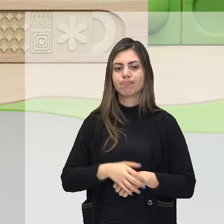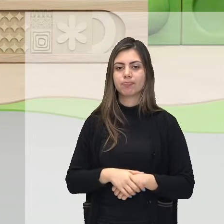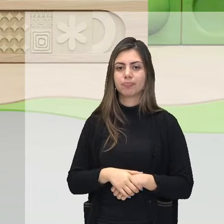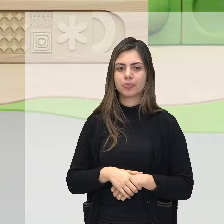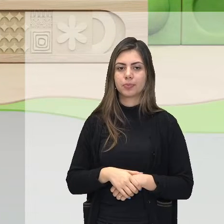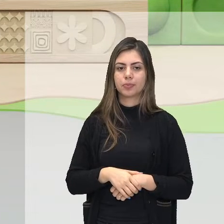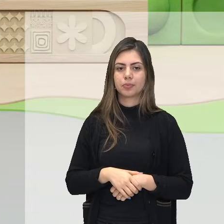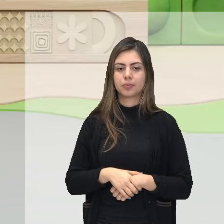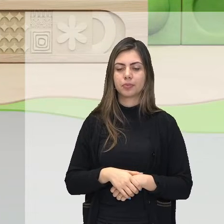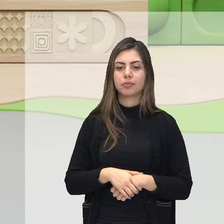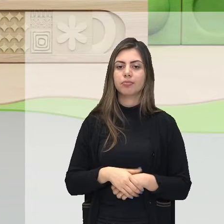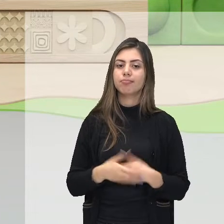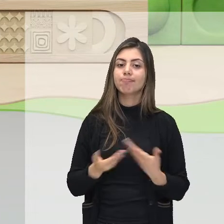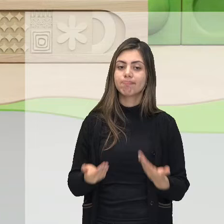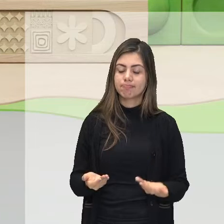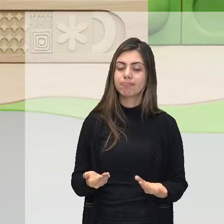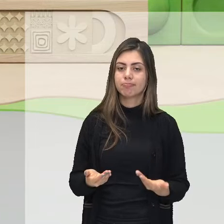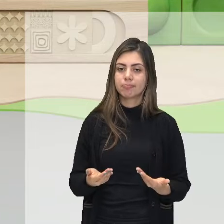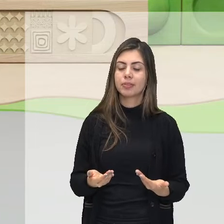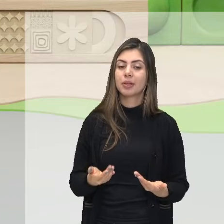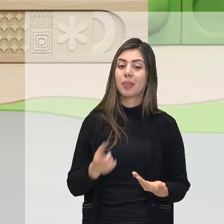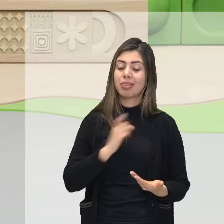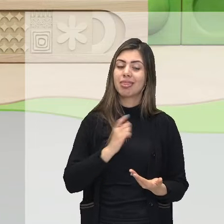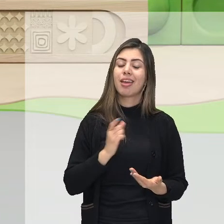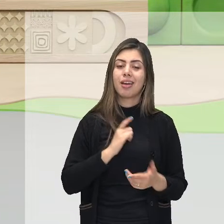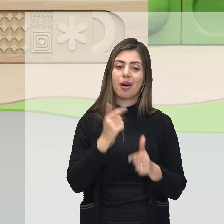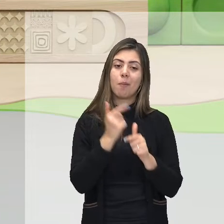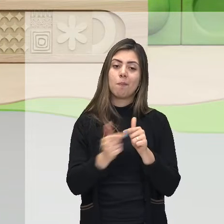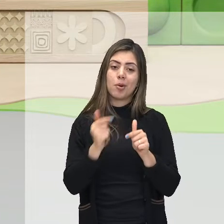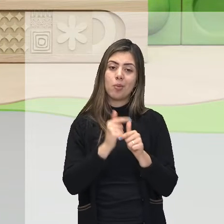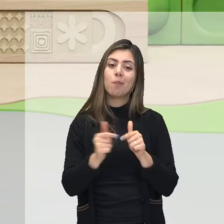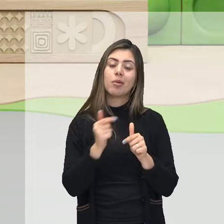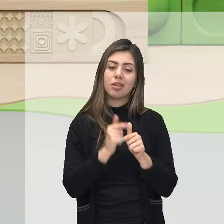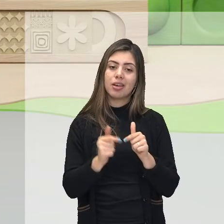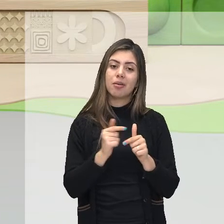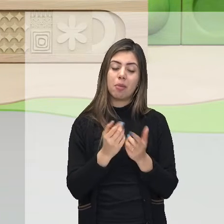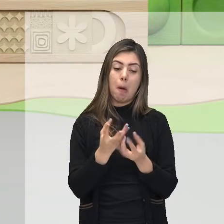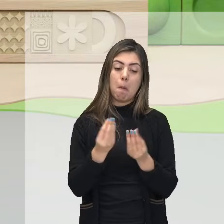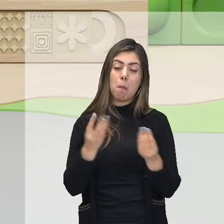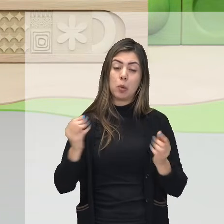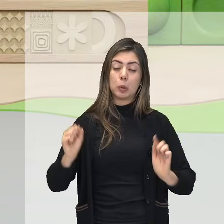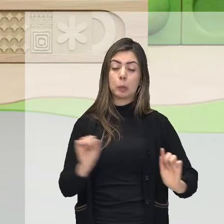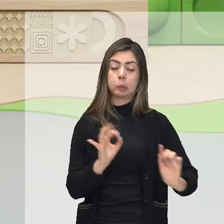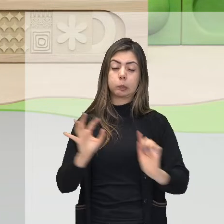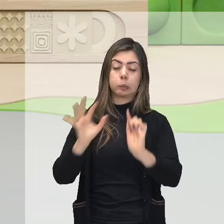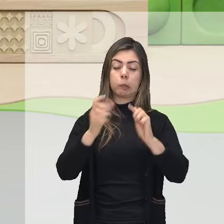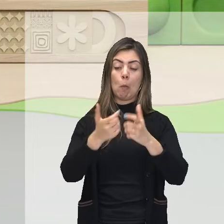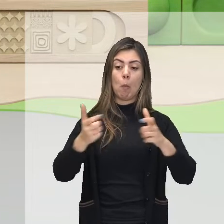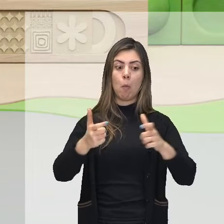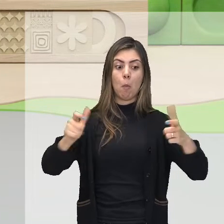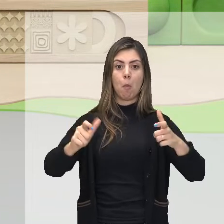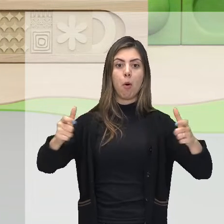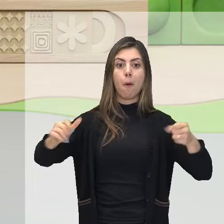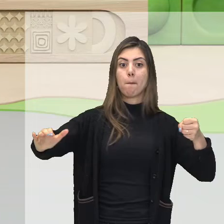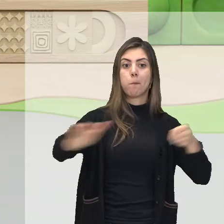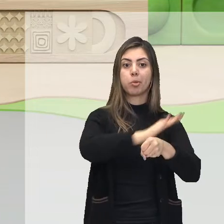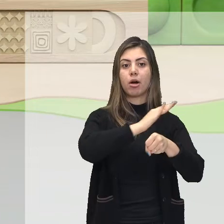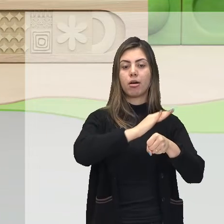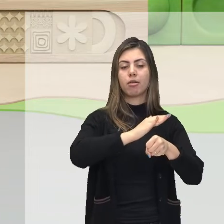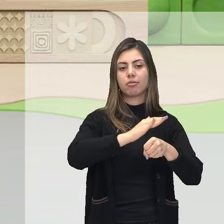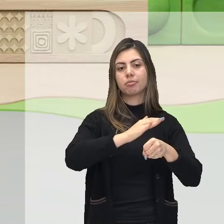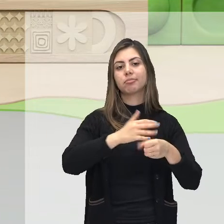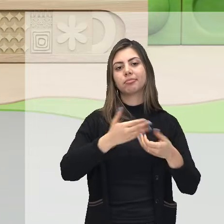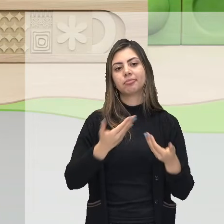vivos, né? Então, esse é o grande problema da grande quantidade de gases do efeito estufa que